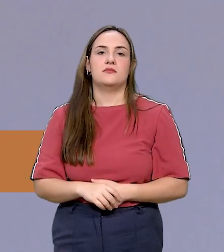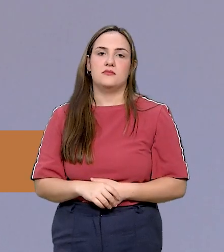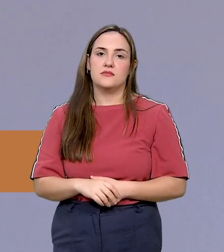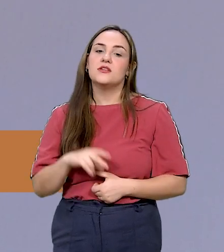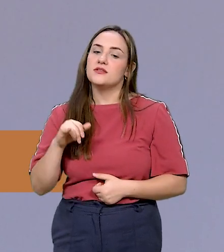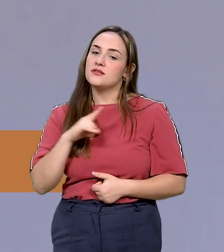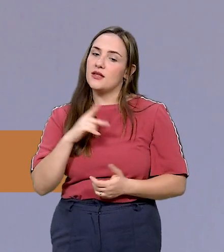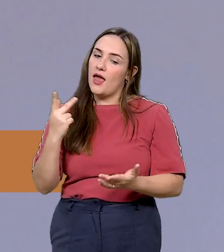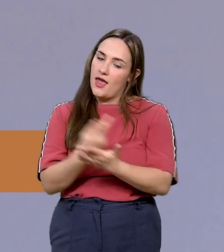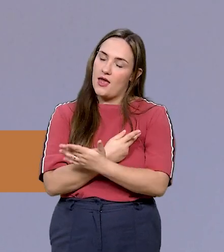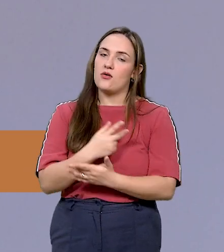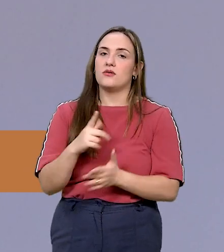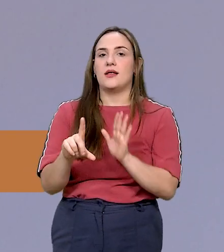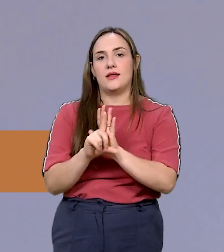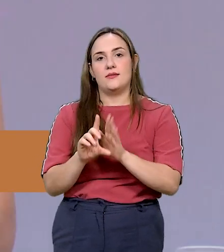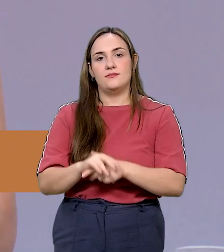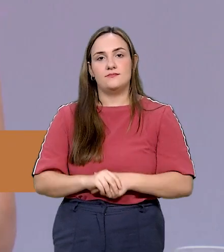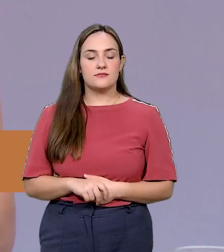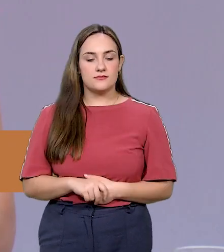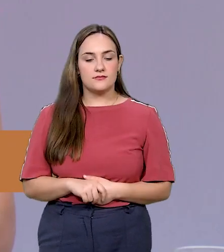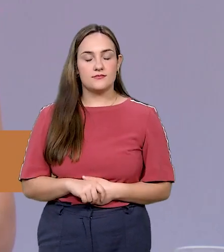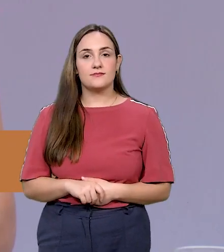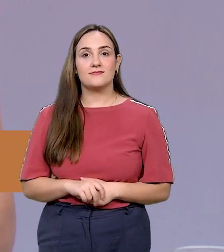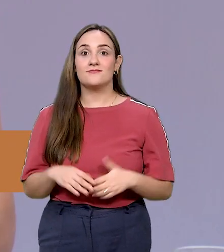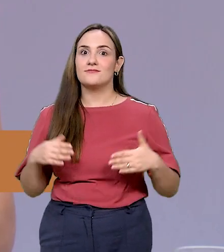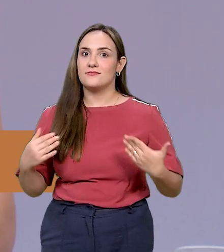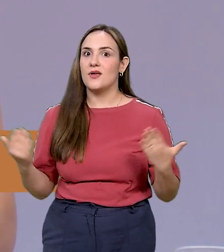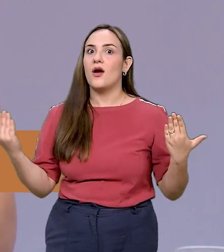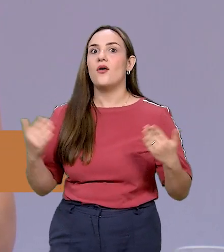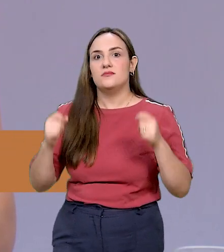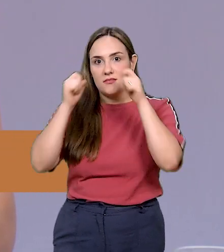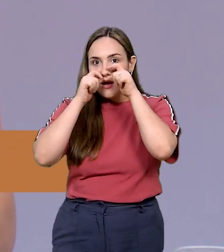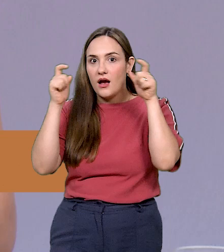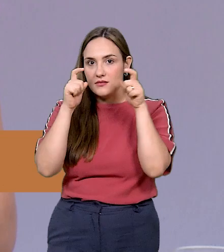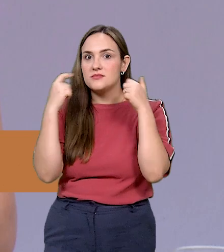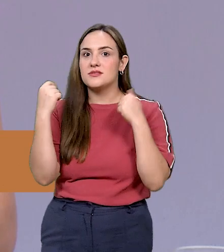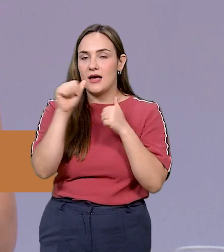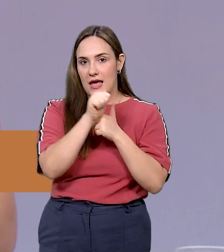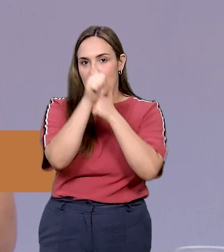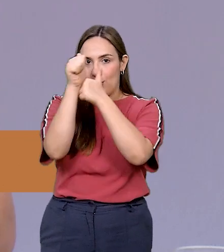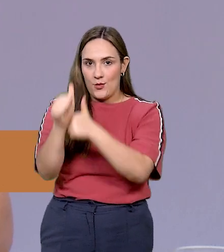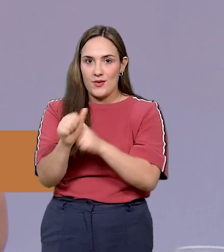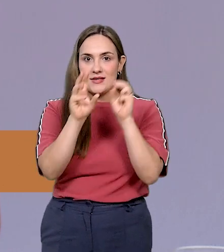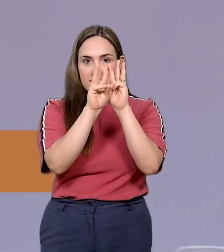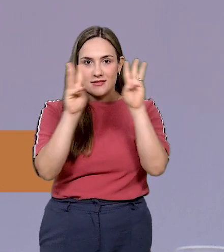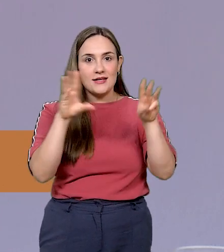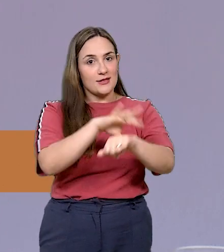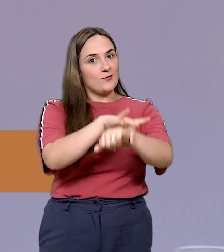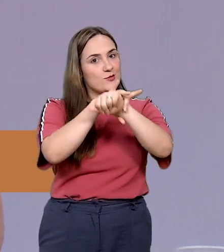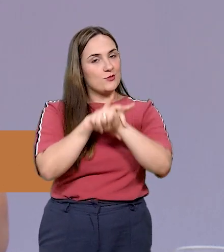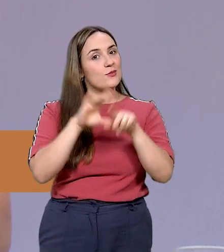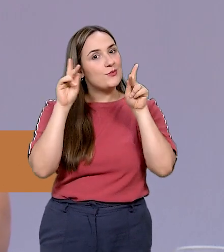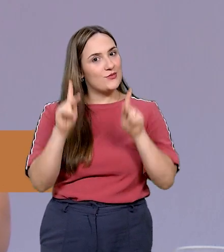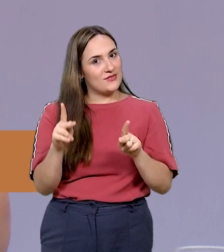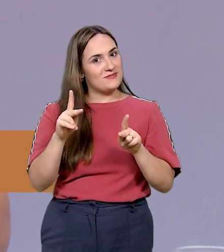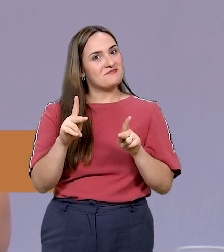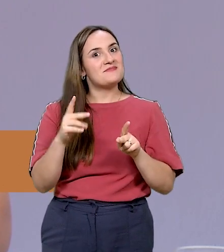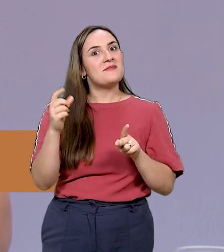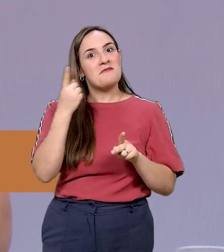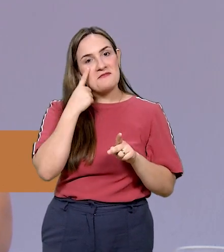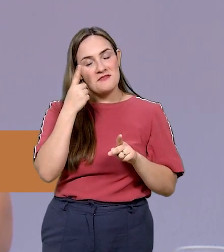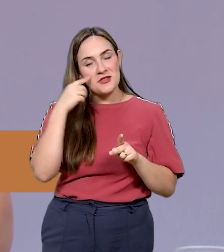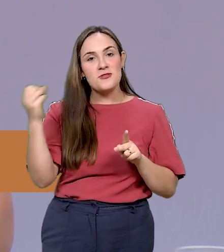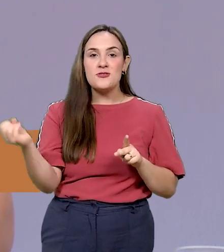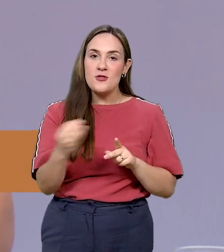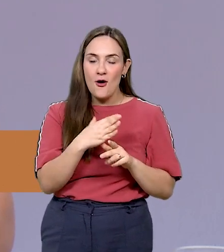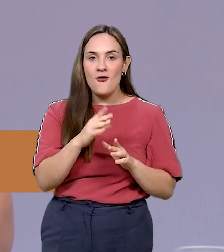houver algum tipo de ilegalidade. Bom, já vamos ficar atento e acompanhar o site da Defensoria para checar esse novo